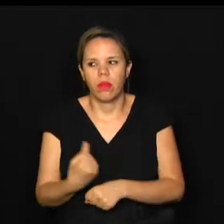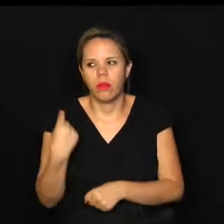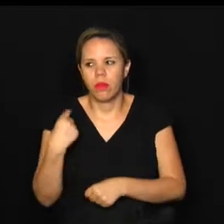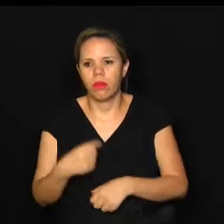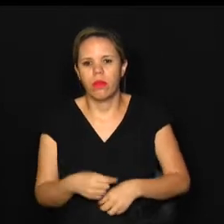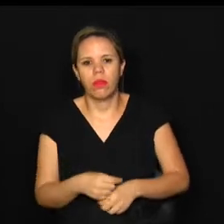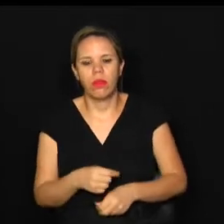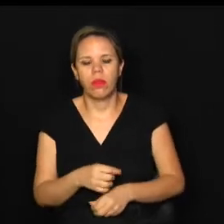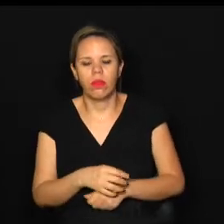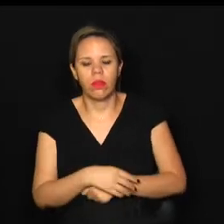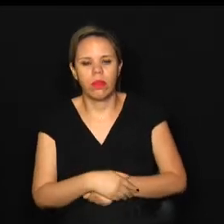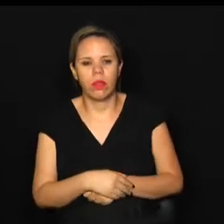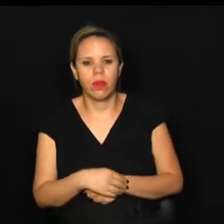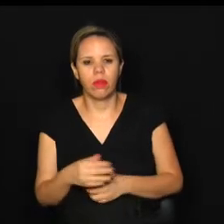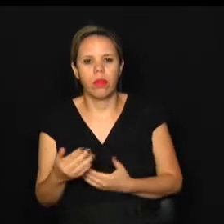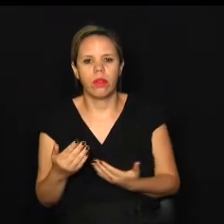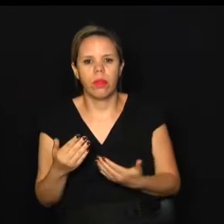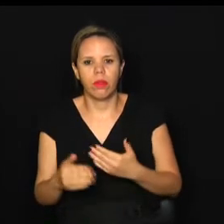para ver a evolução.